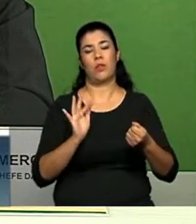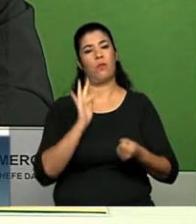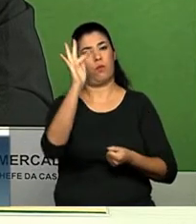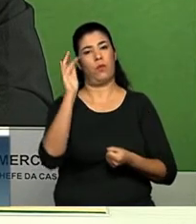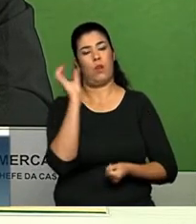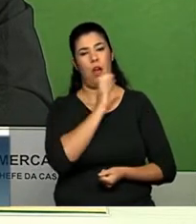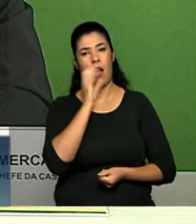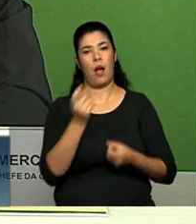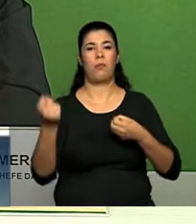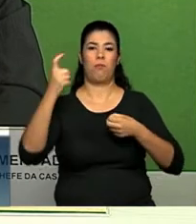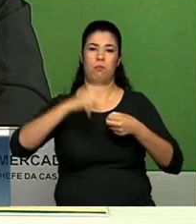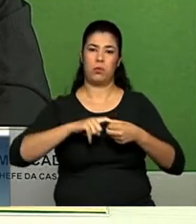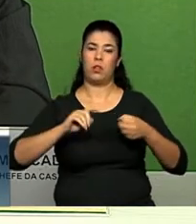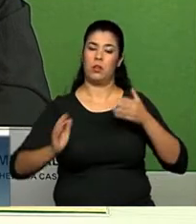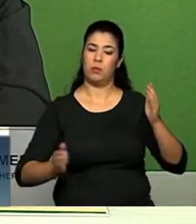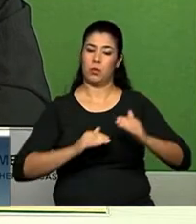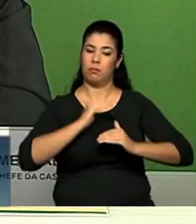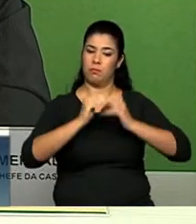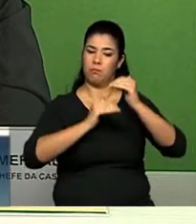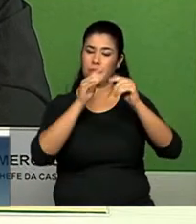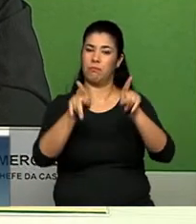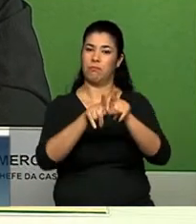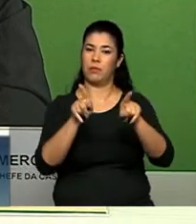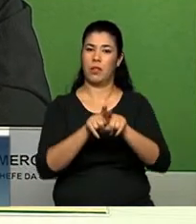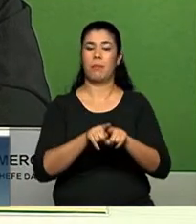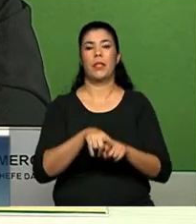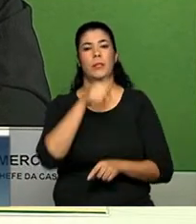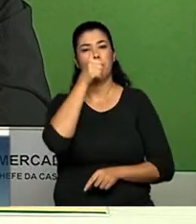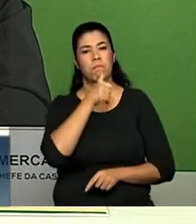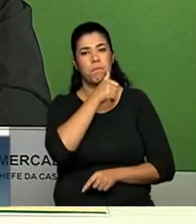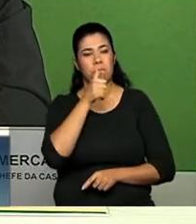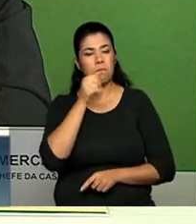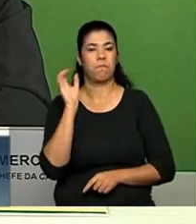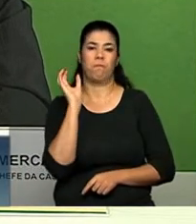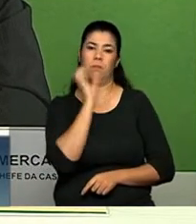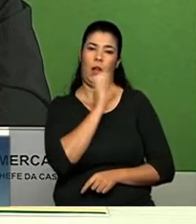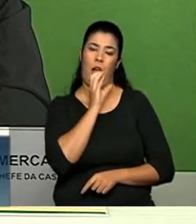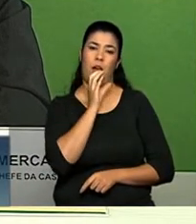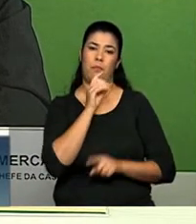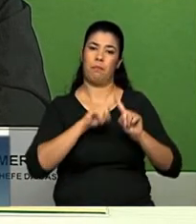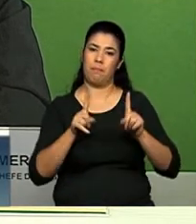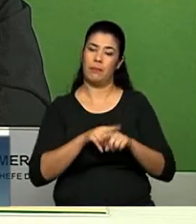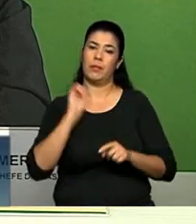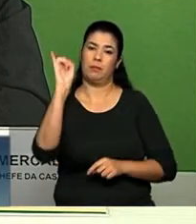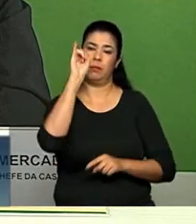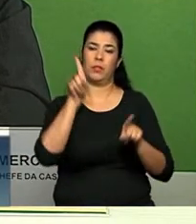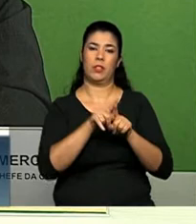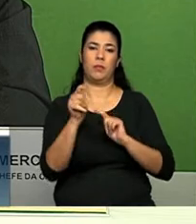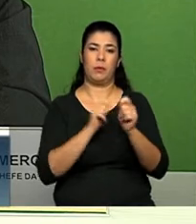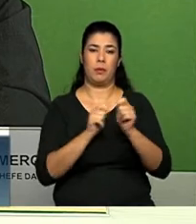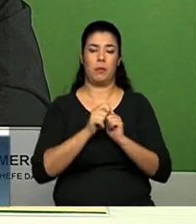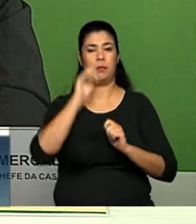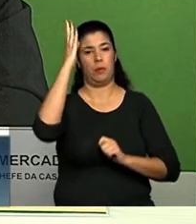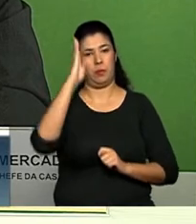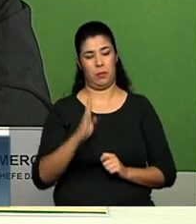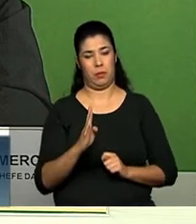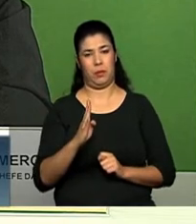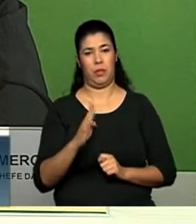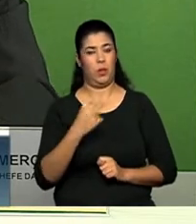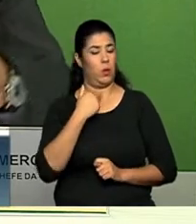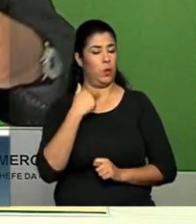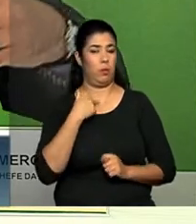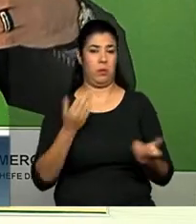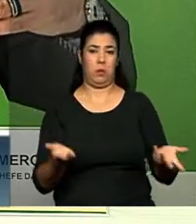crescer. E é um sacrifício passageiro e indispensável para a nossa economia. Nós não